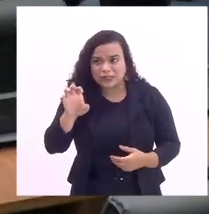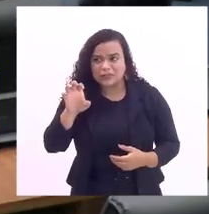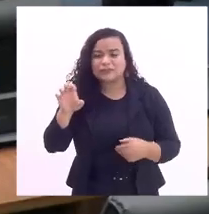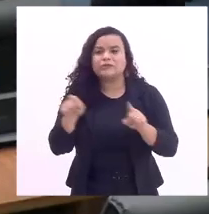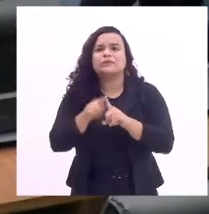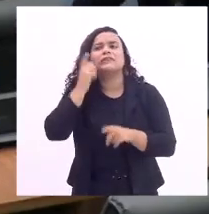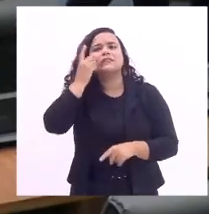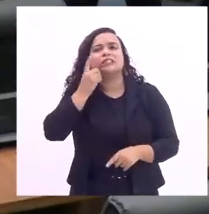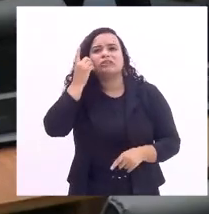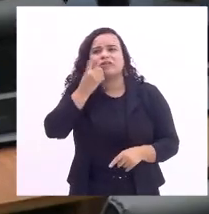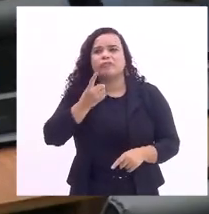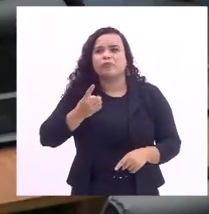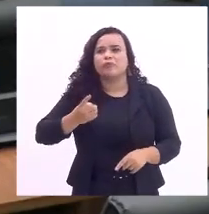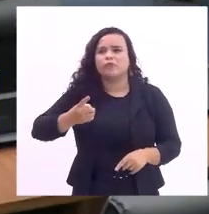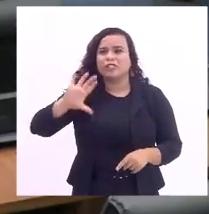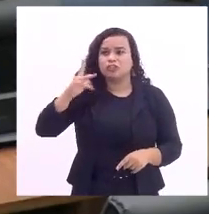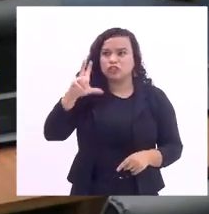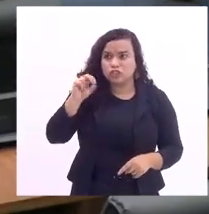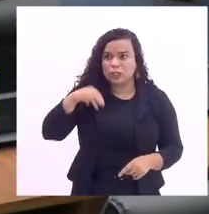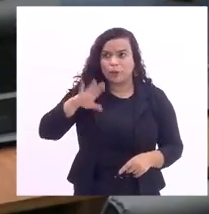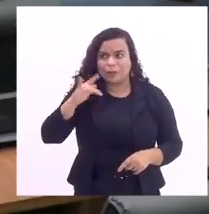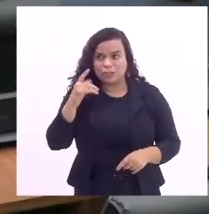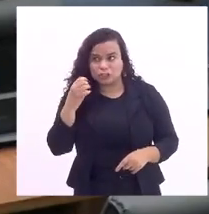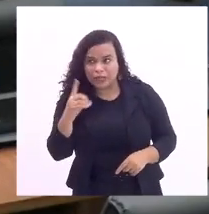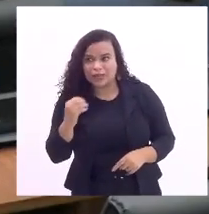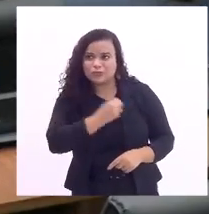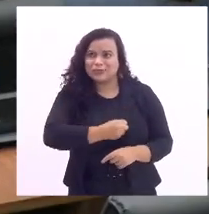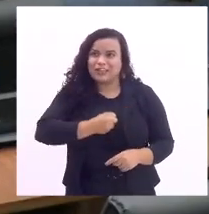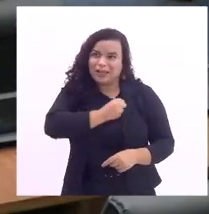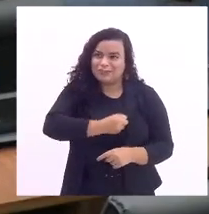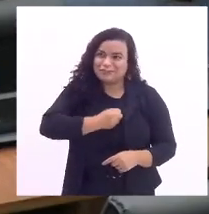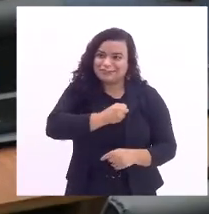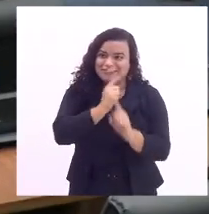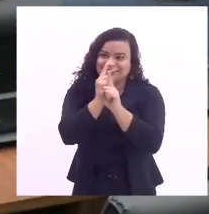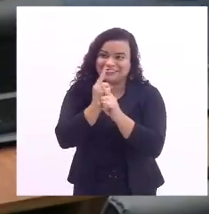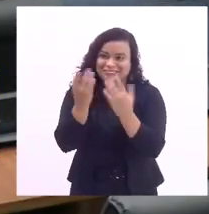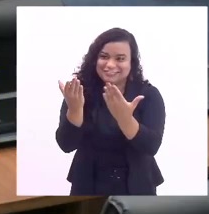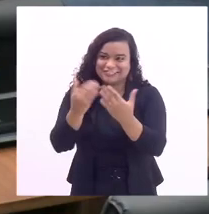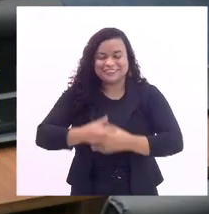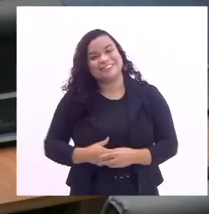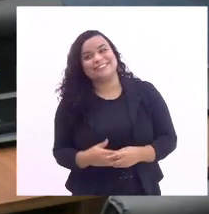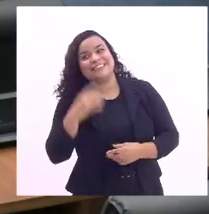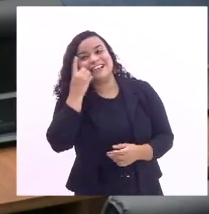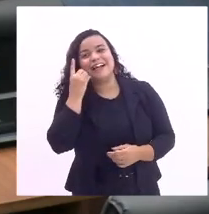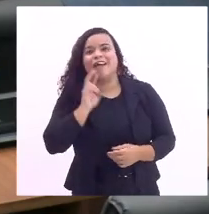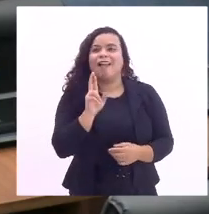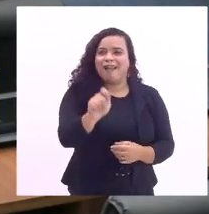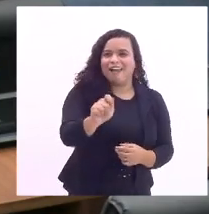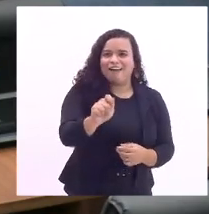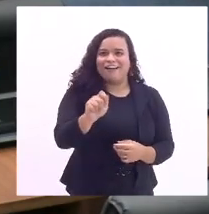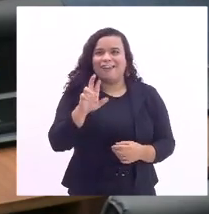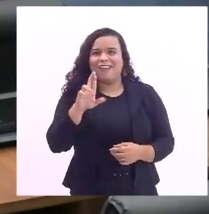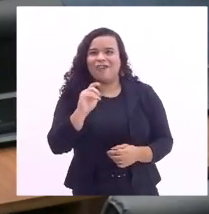deputado Chico Machado, quantas saudades, deputado Rodrigo Amorim,